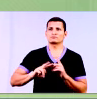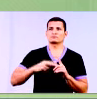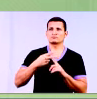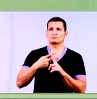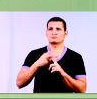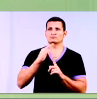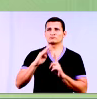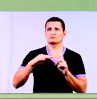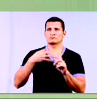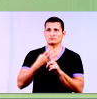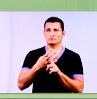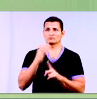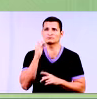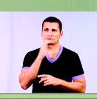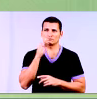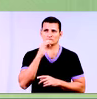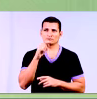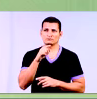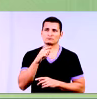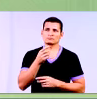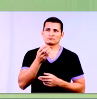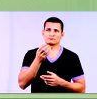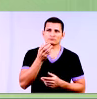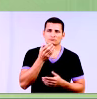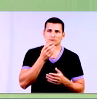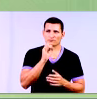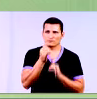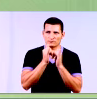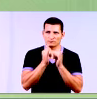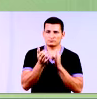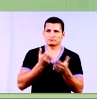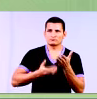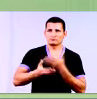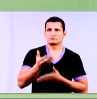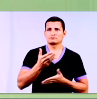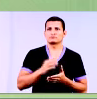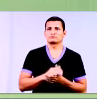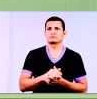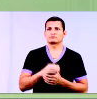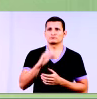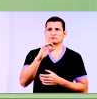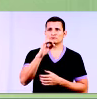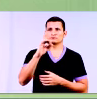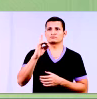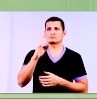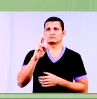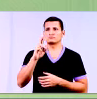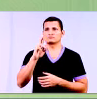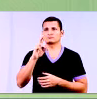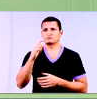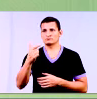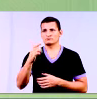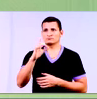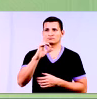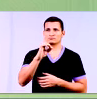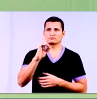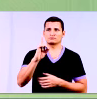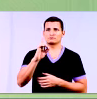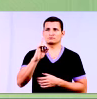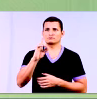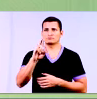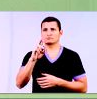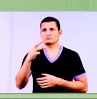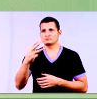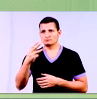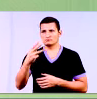velocidade com que ela troca as informações em cada ciclo. E aí eu venho DDR1, DDR2, DDR3, cada desse aqui, isso aqui